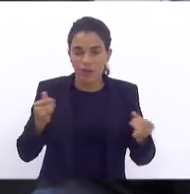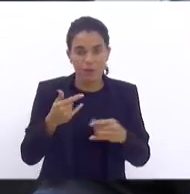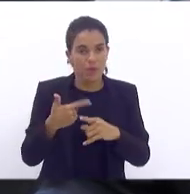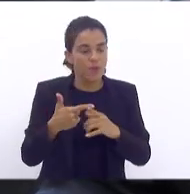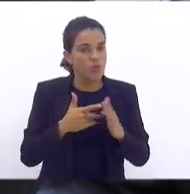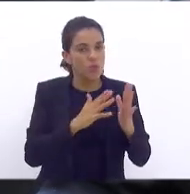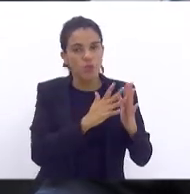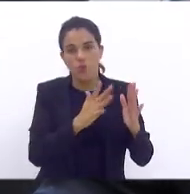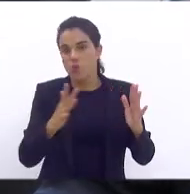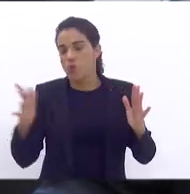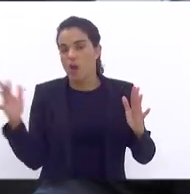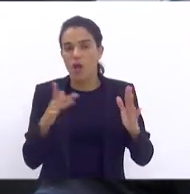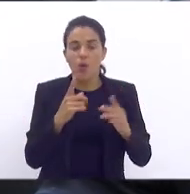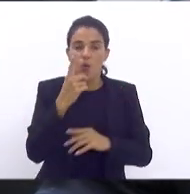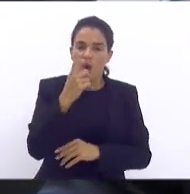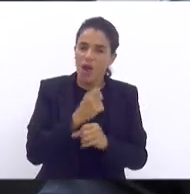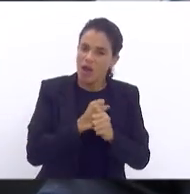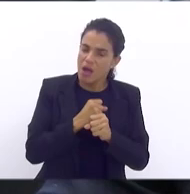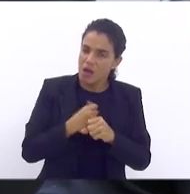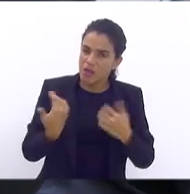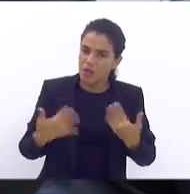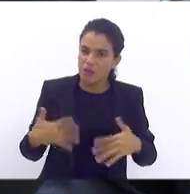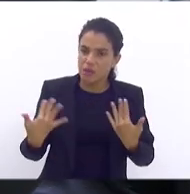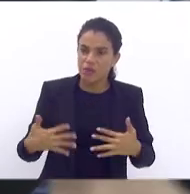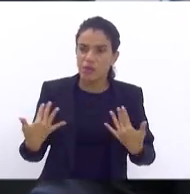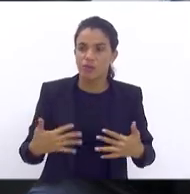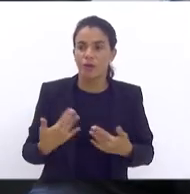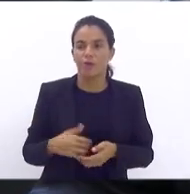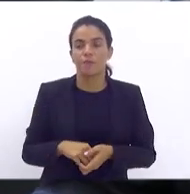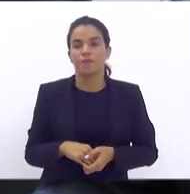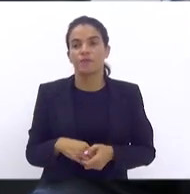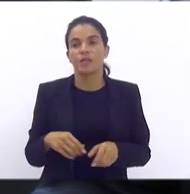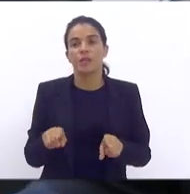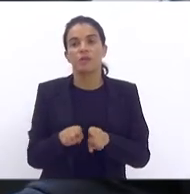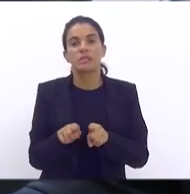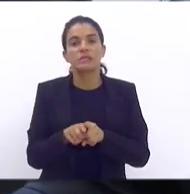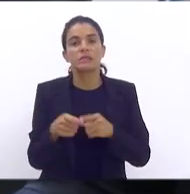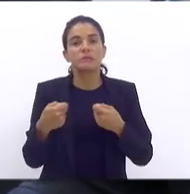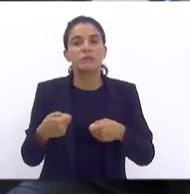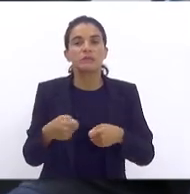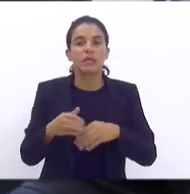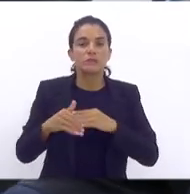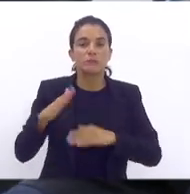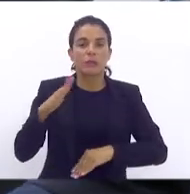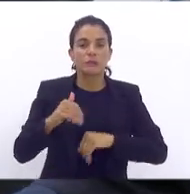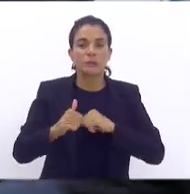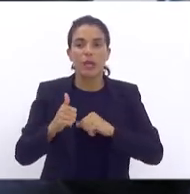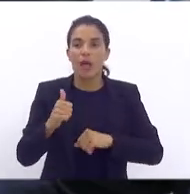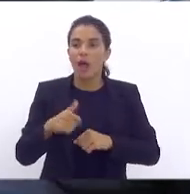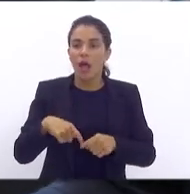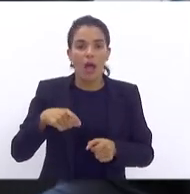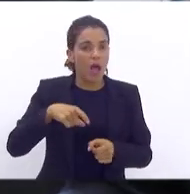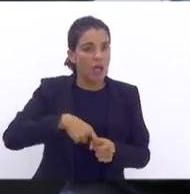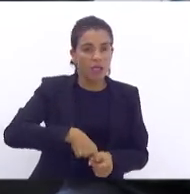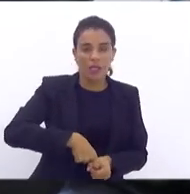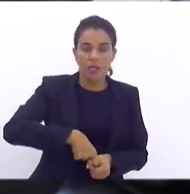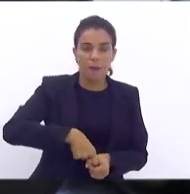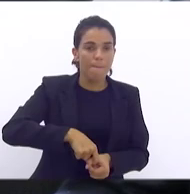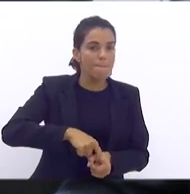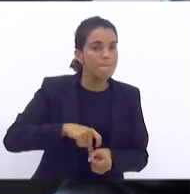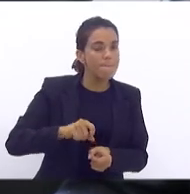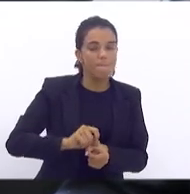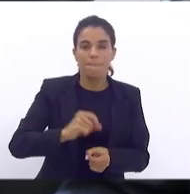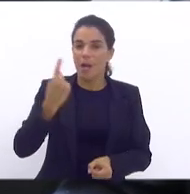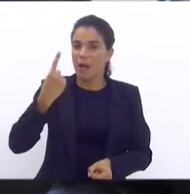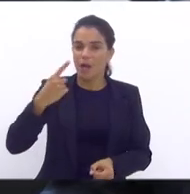tempo. Que se fosse um fato, que fosse uma proporção mais técnica, mas não é. A âncora soltou, porque estava corrida há um tempo,